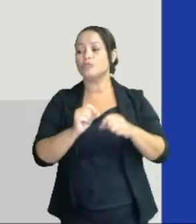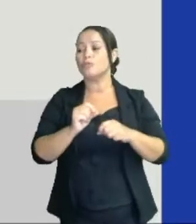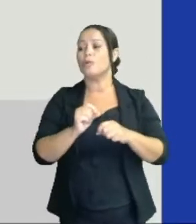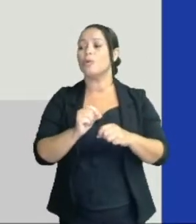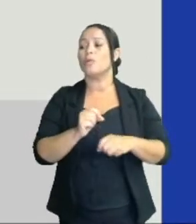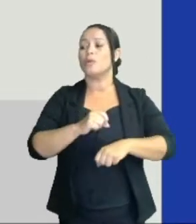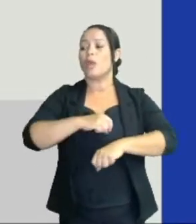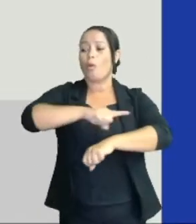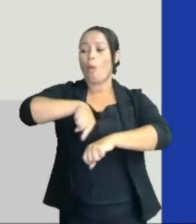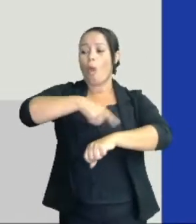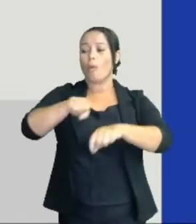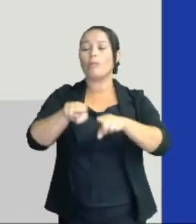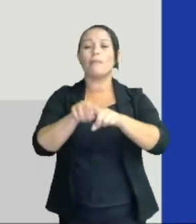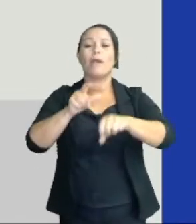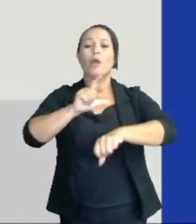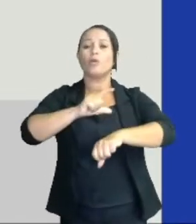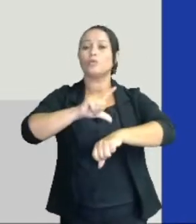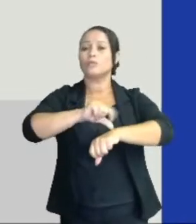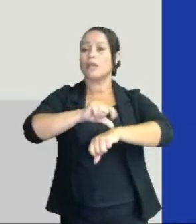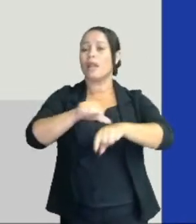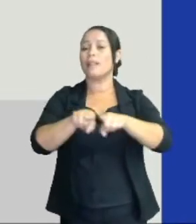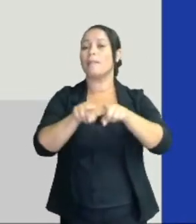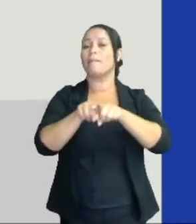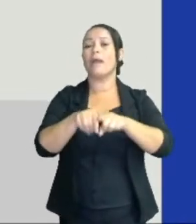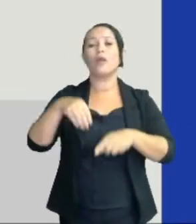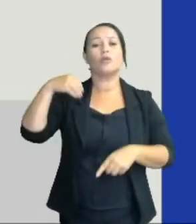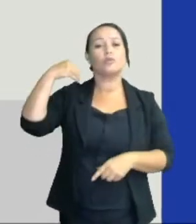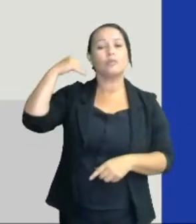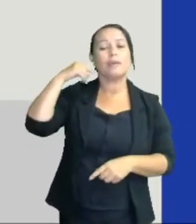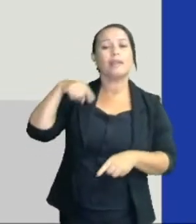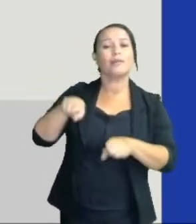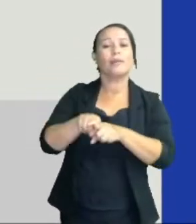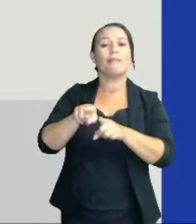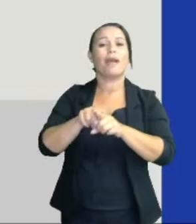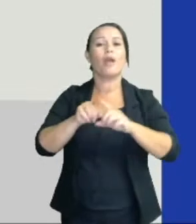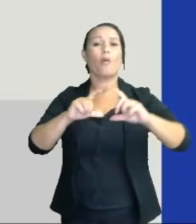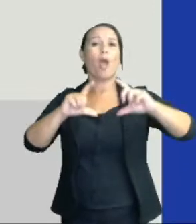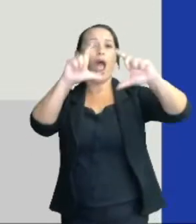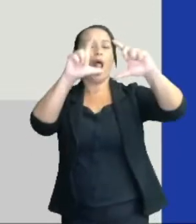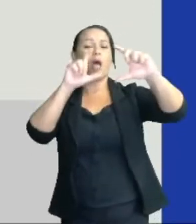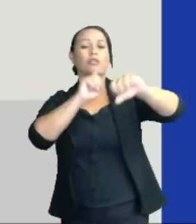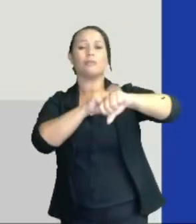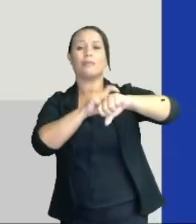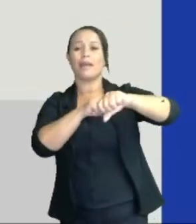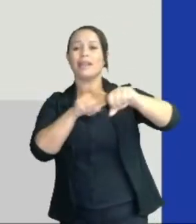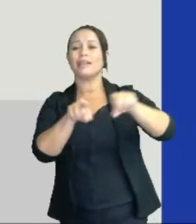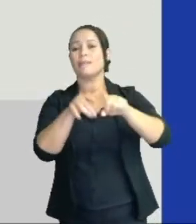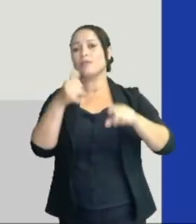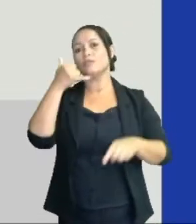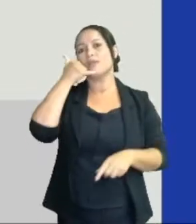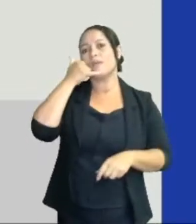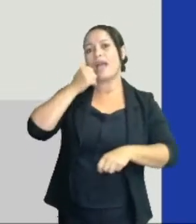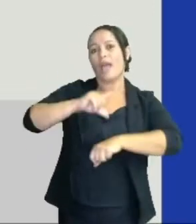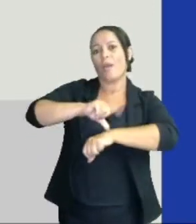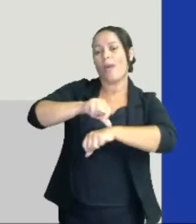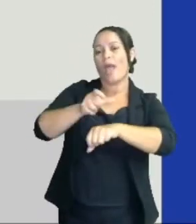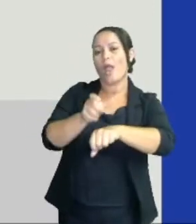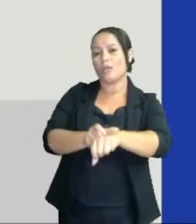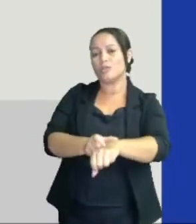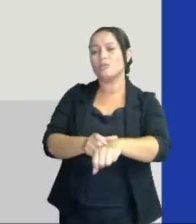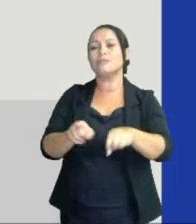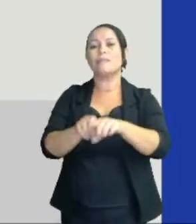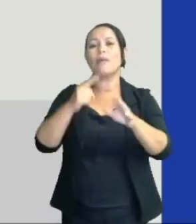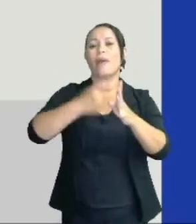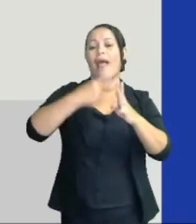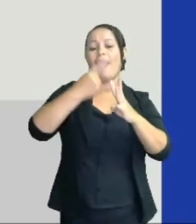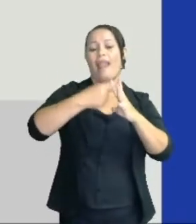o celular, o despertador, o relógio de parede e o relógio de pulso e o